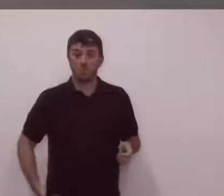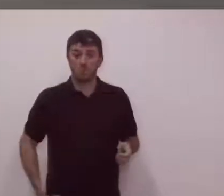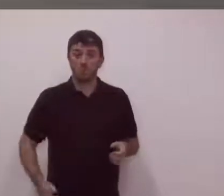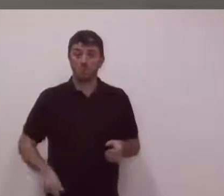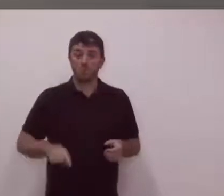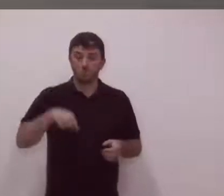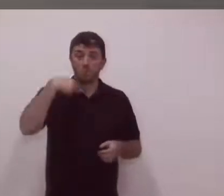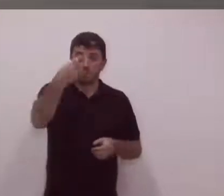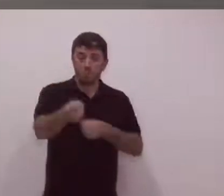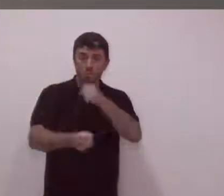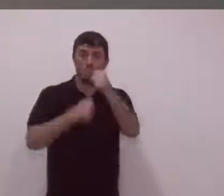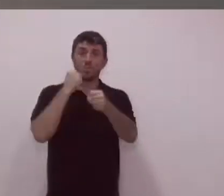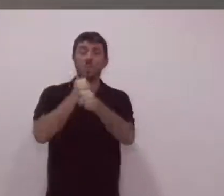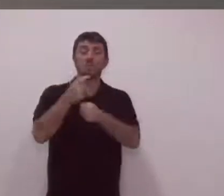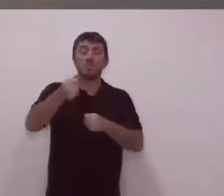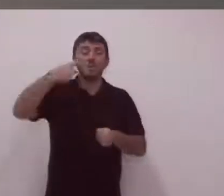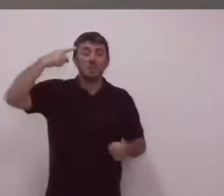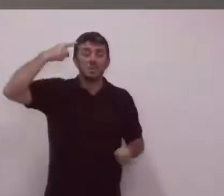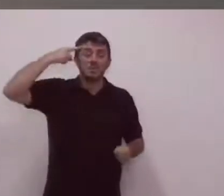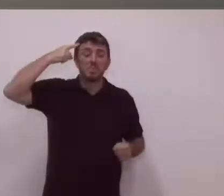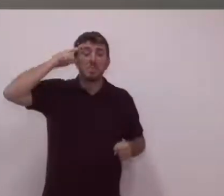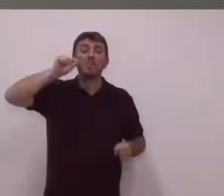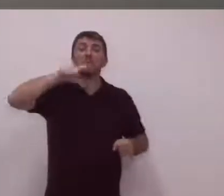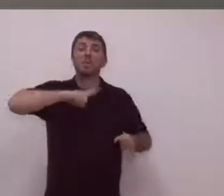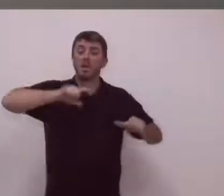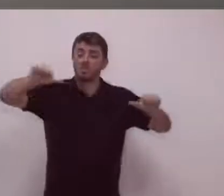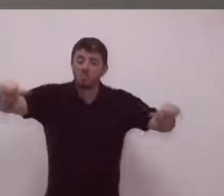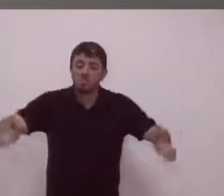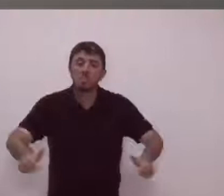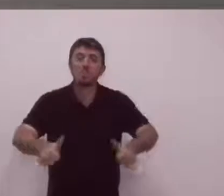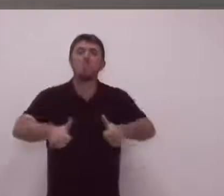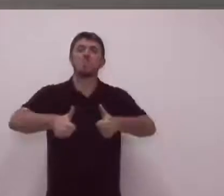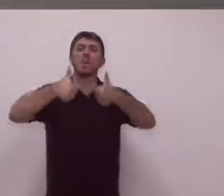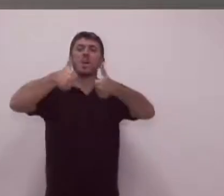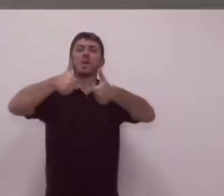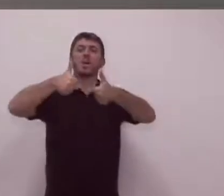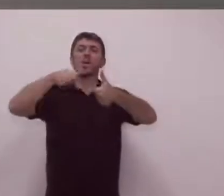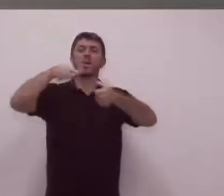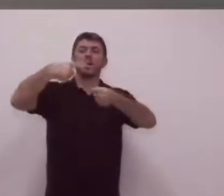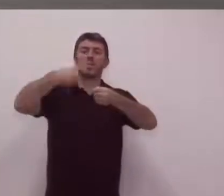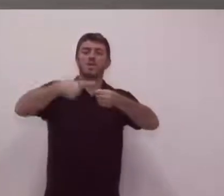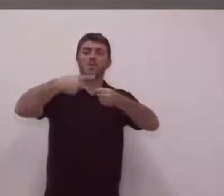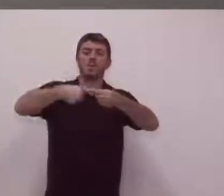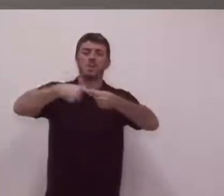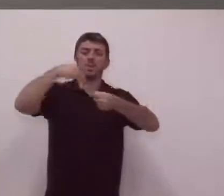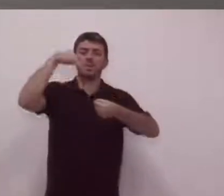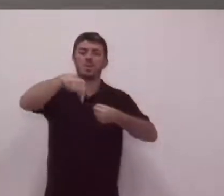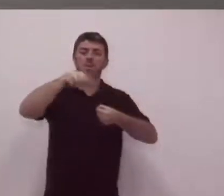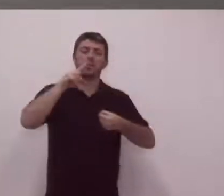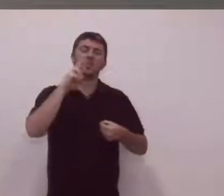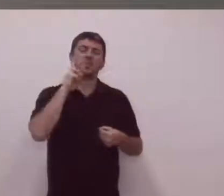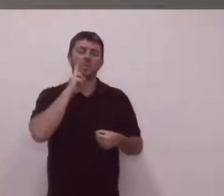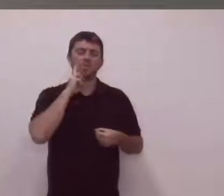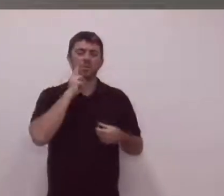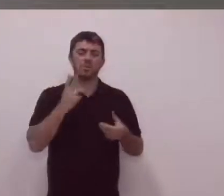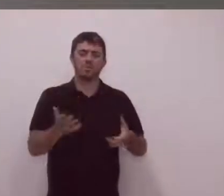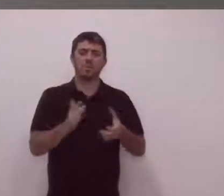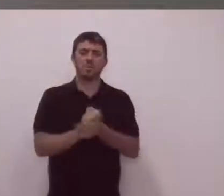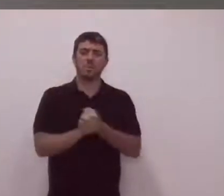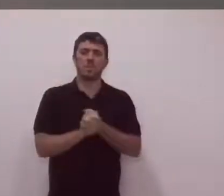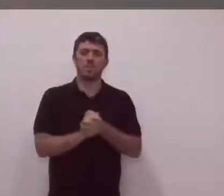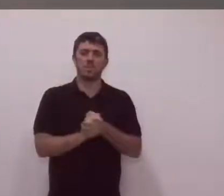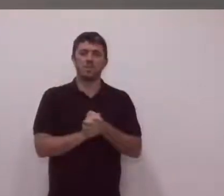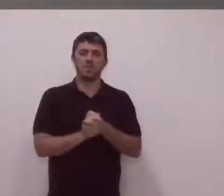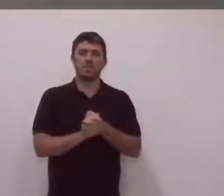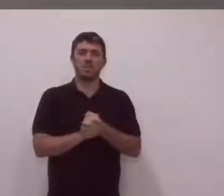pensar em diálogo pensar em algo melhor para a cidade deixar algo melhor para a cidade e aqui nós temos